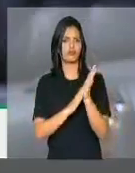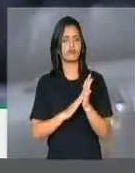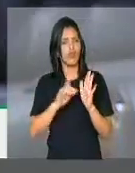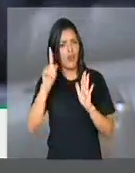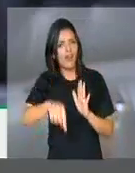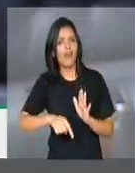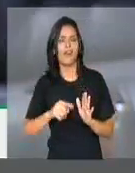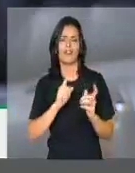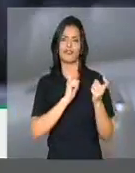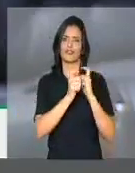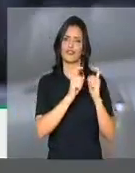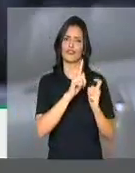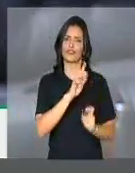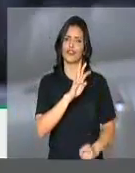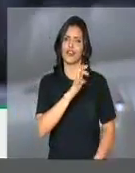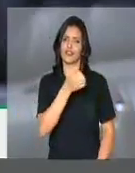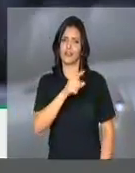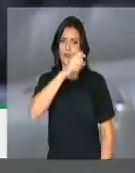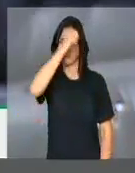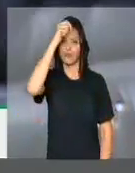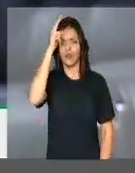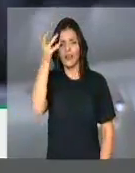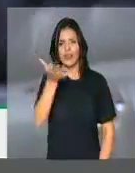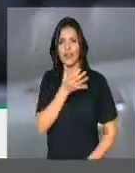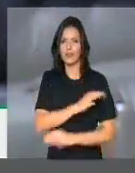por essa grande gestão e gostaria que desse